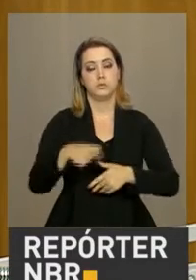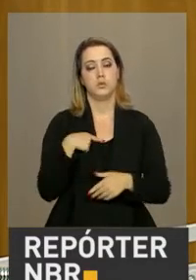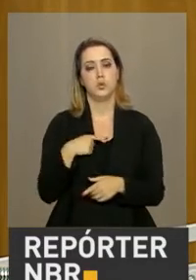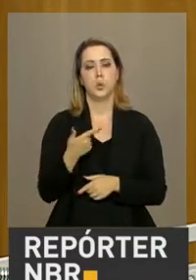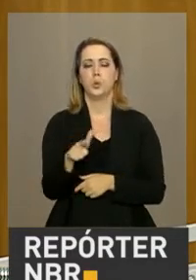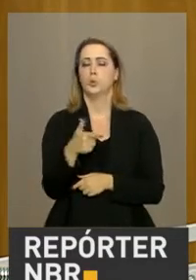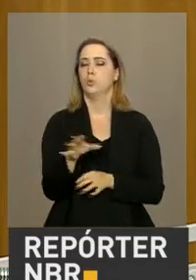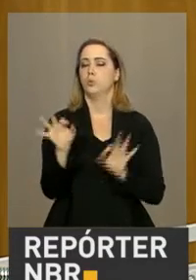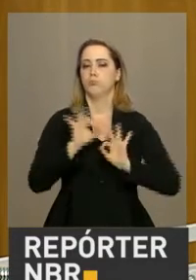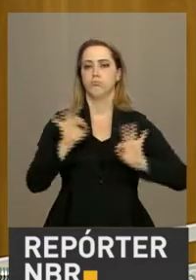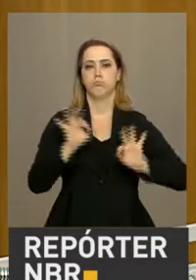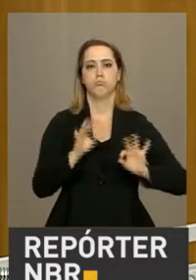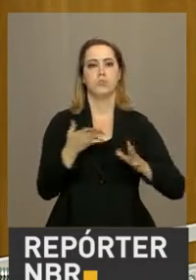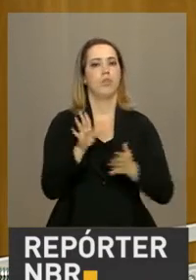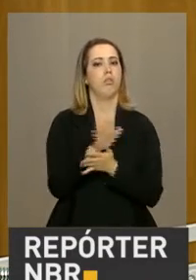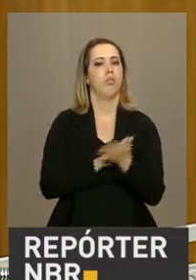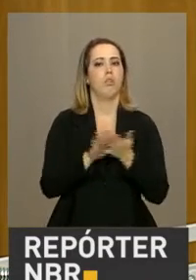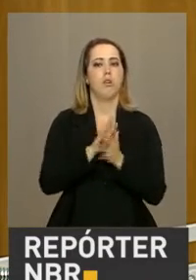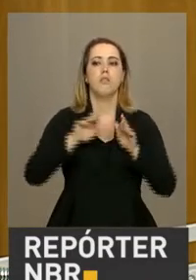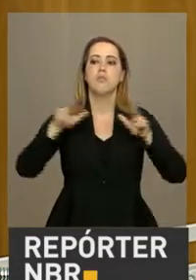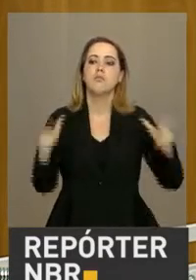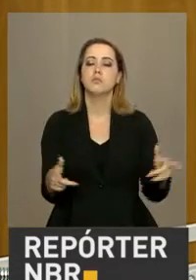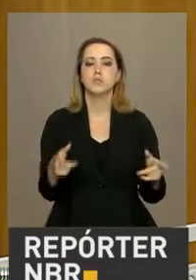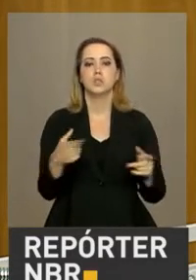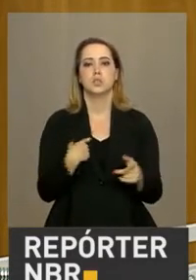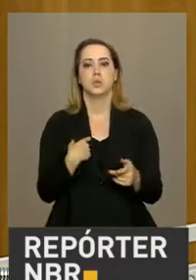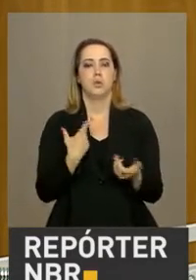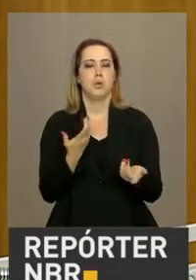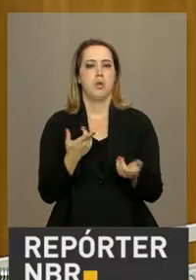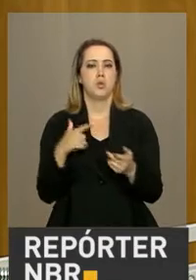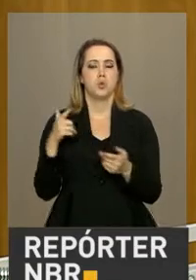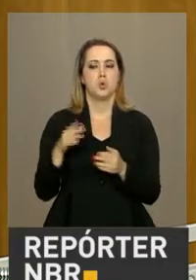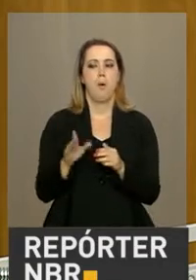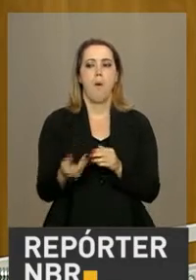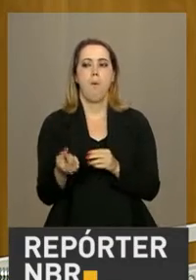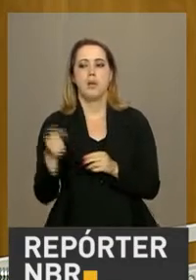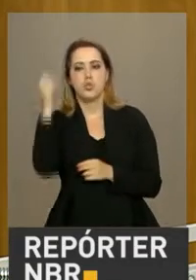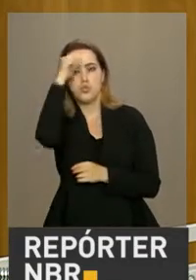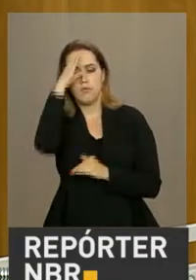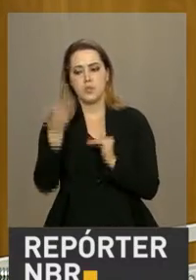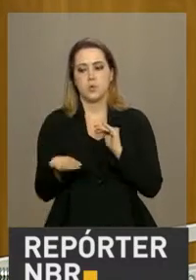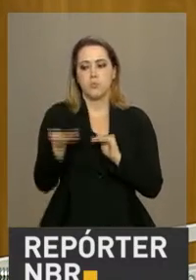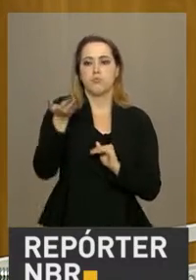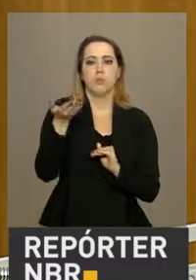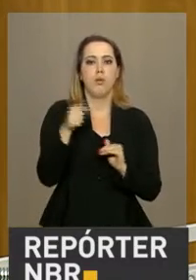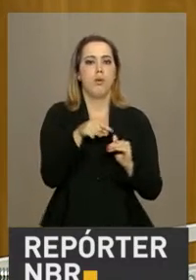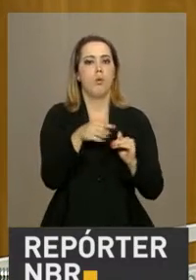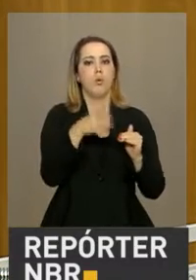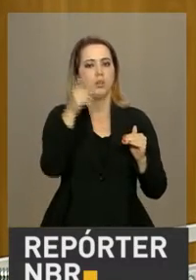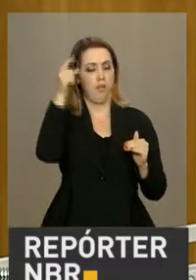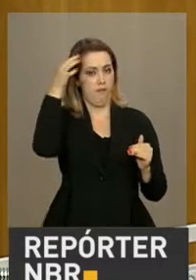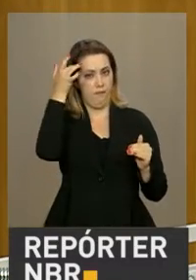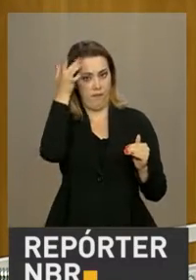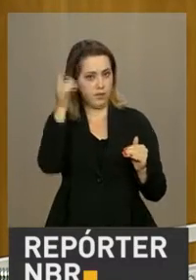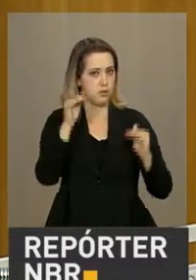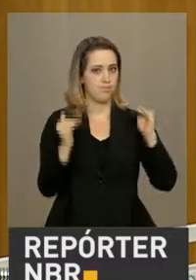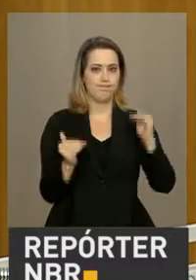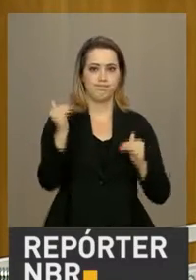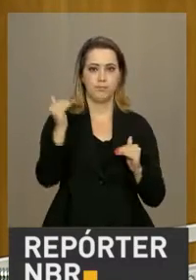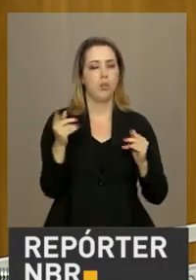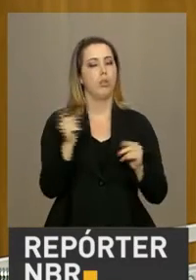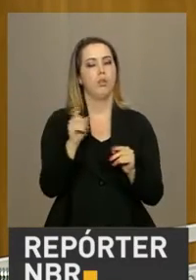não haverá nenhuma distinção do ponto de vista de grau de dificuldade assegurando a mesma condição de